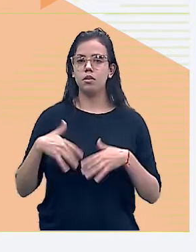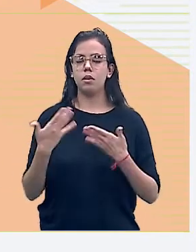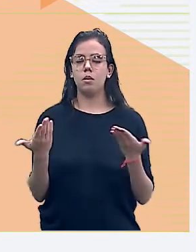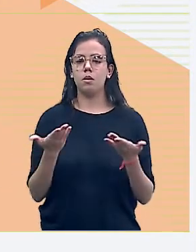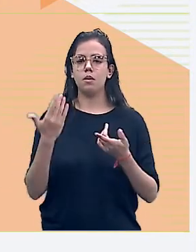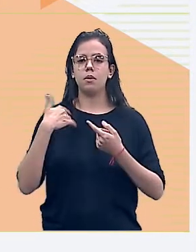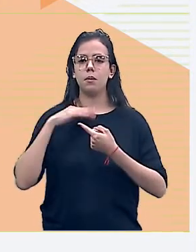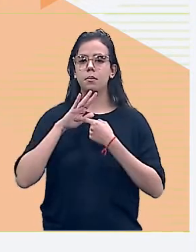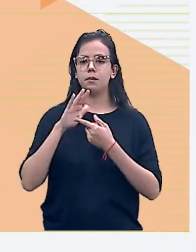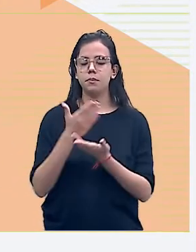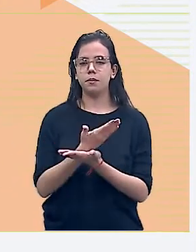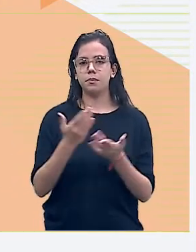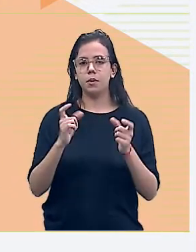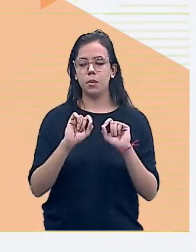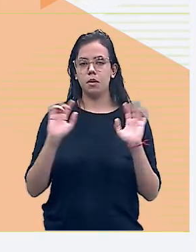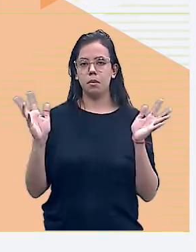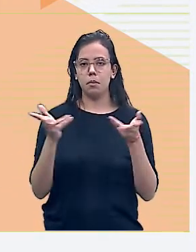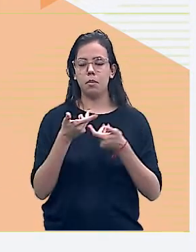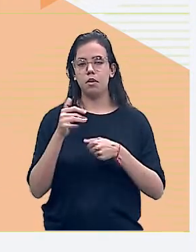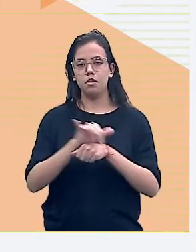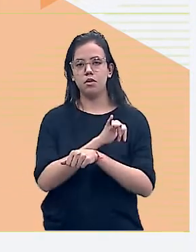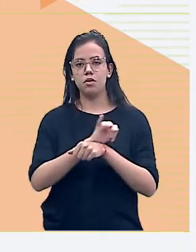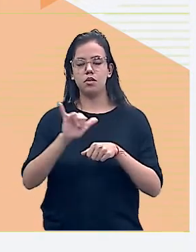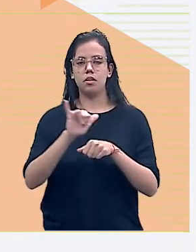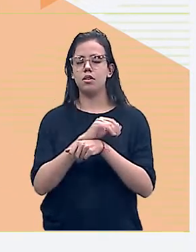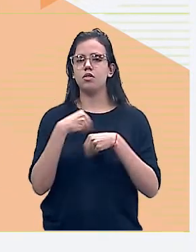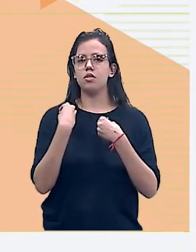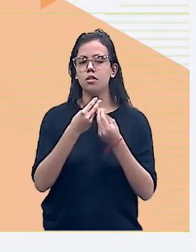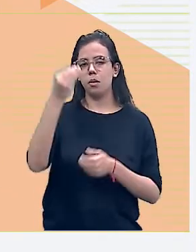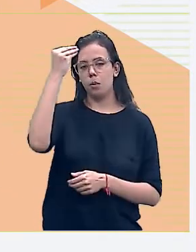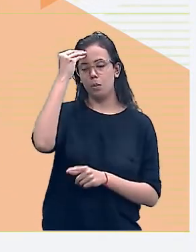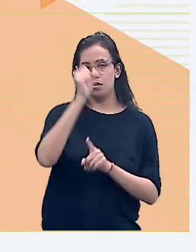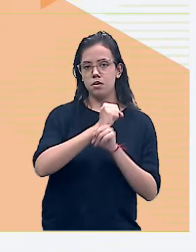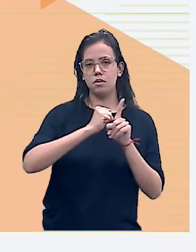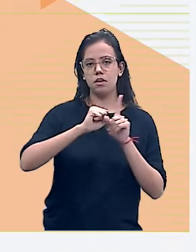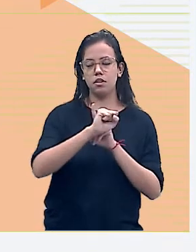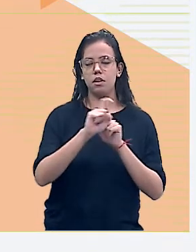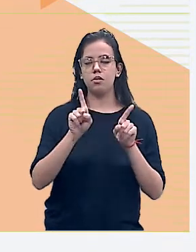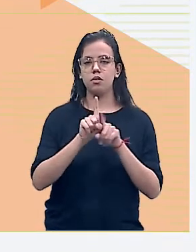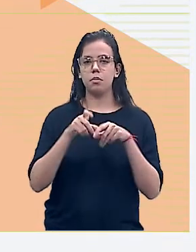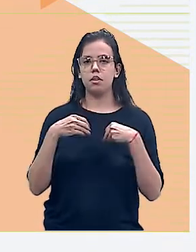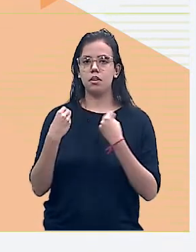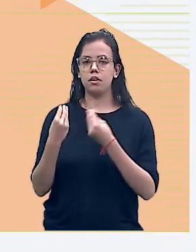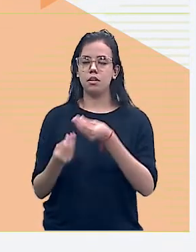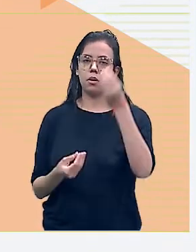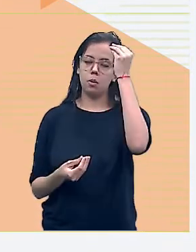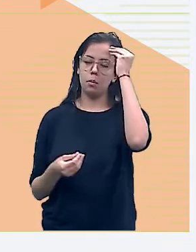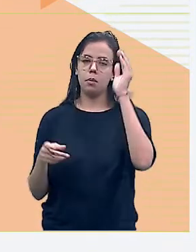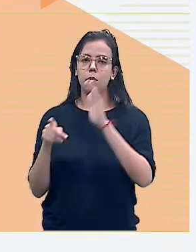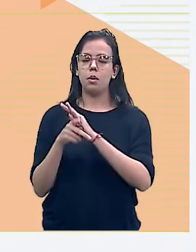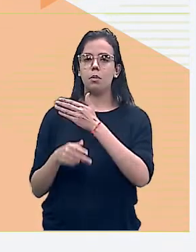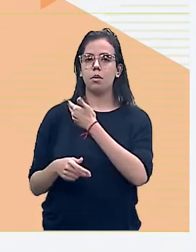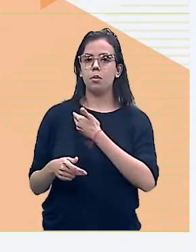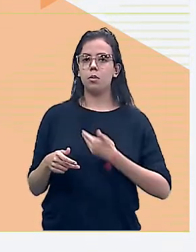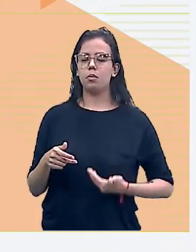aqui para aprimorar essa estratégia de culpar em um parágrafo sociedade em outro parágrafo estado